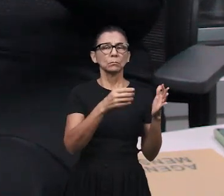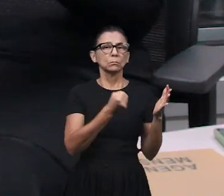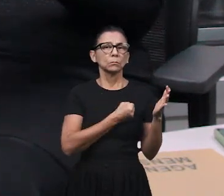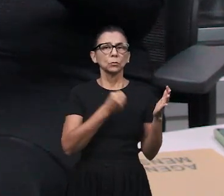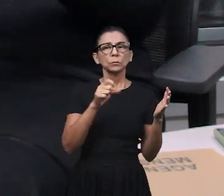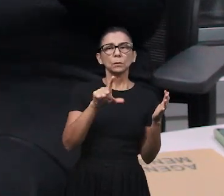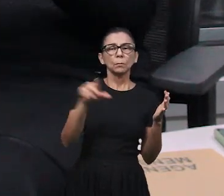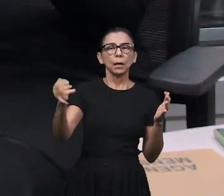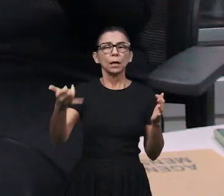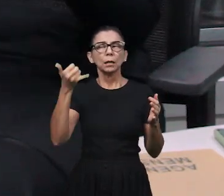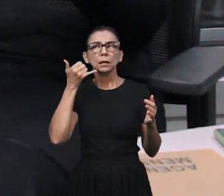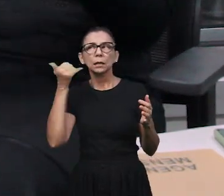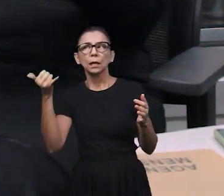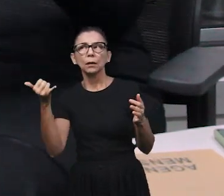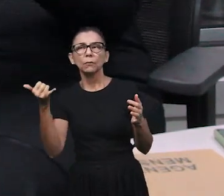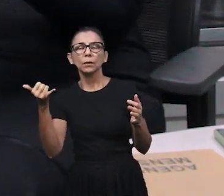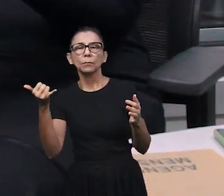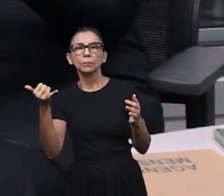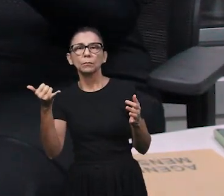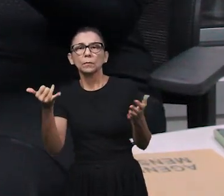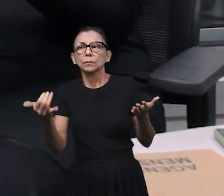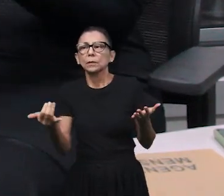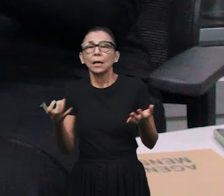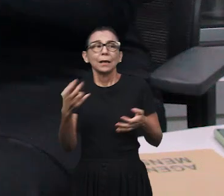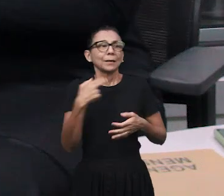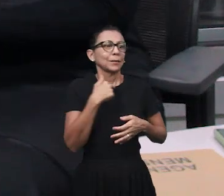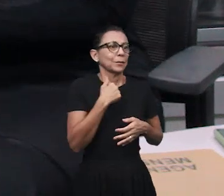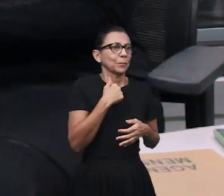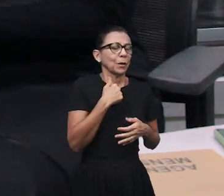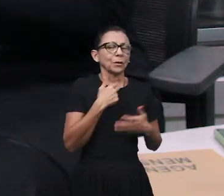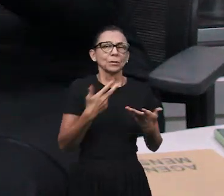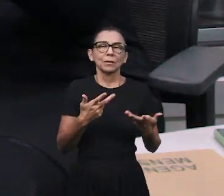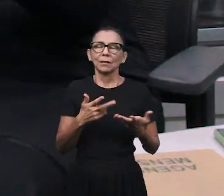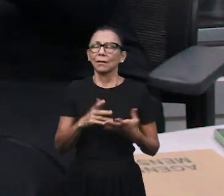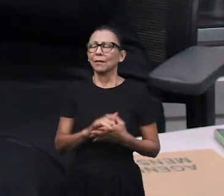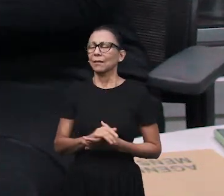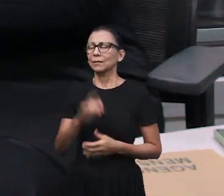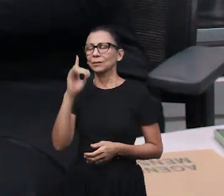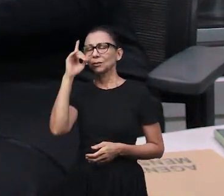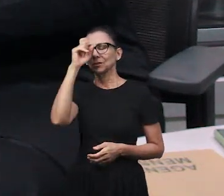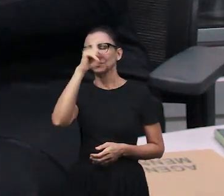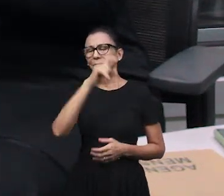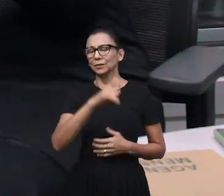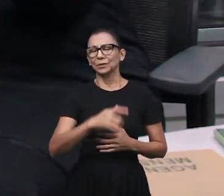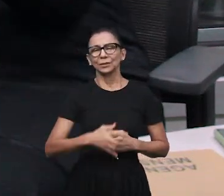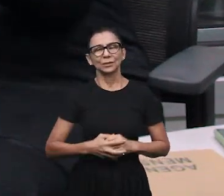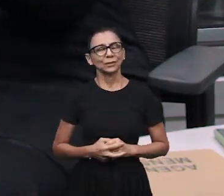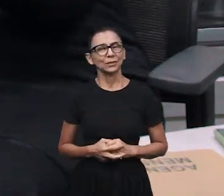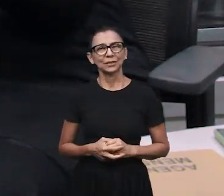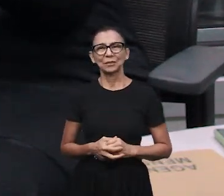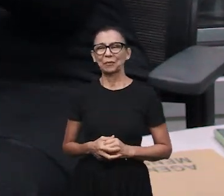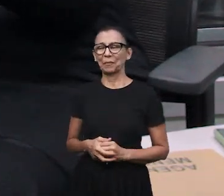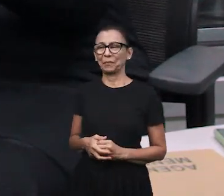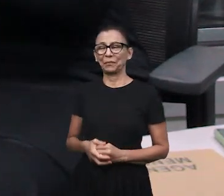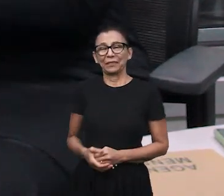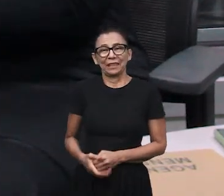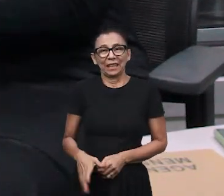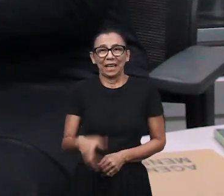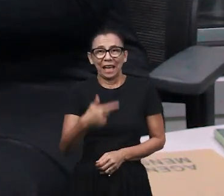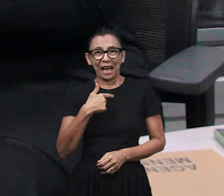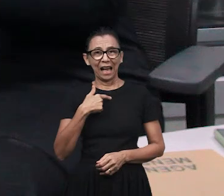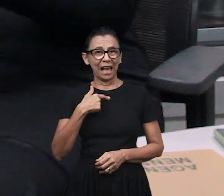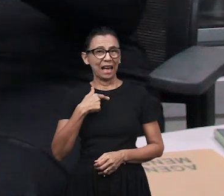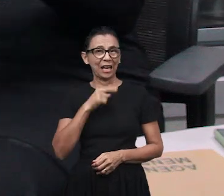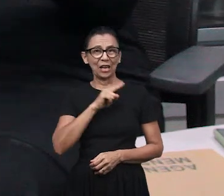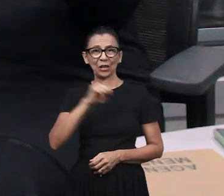acontecia. Então esse foi o maior desafio, começar. E aí eu não me esqueço, né? Tanto do senhor e do pastor Luiz